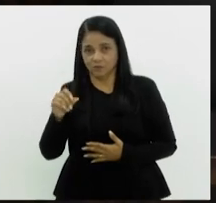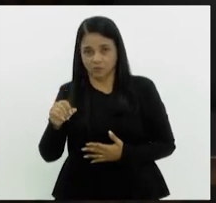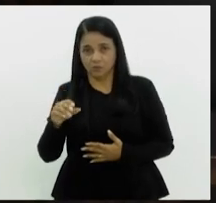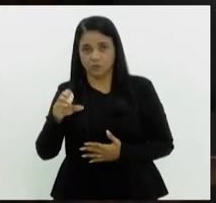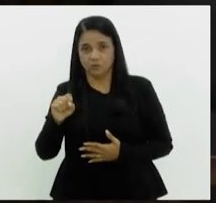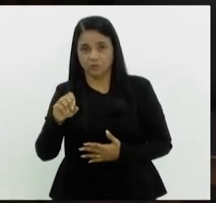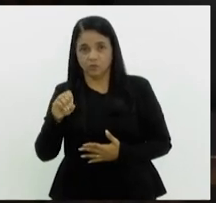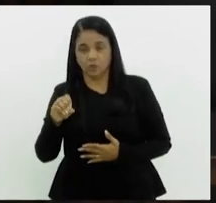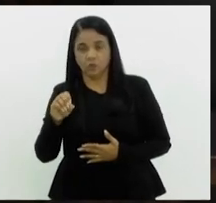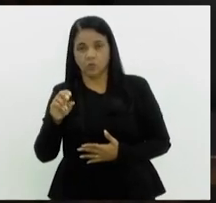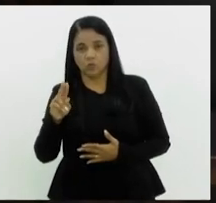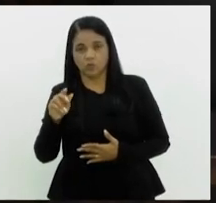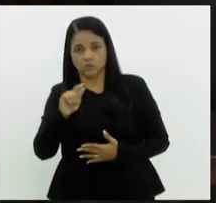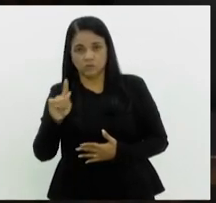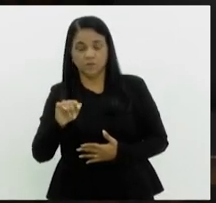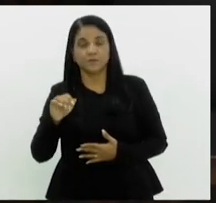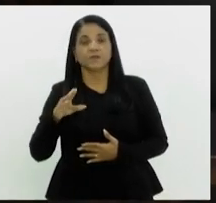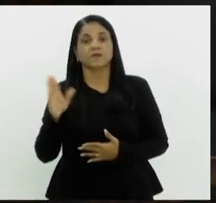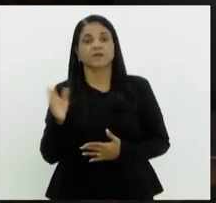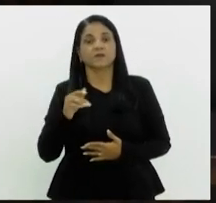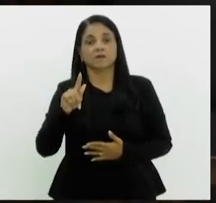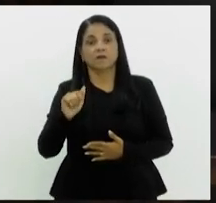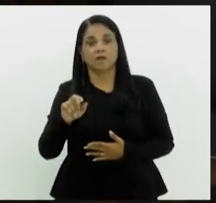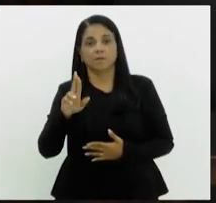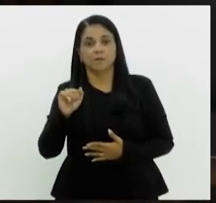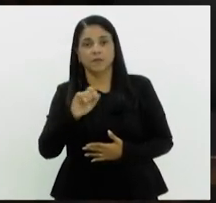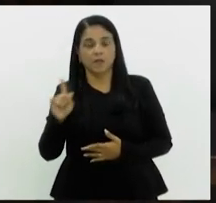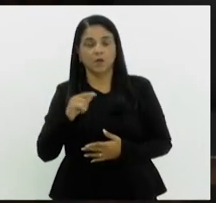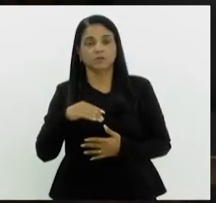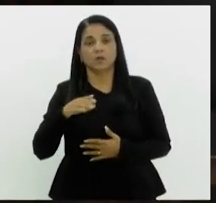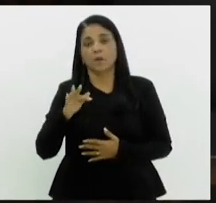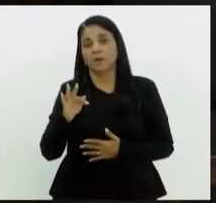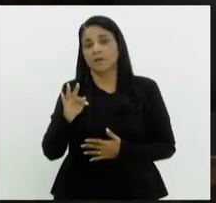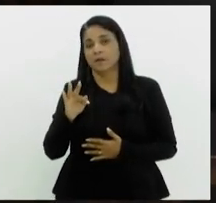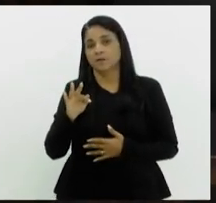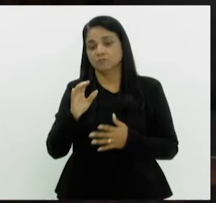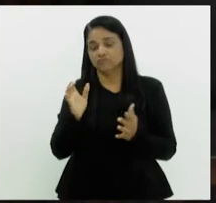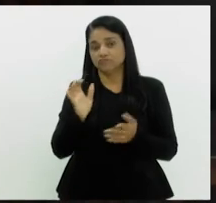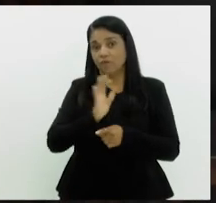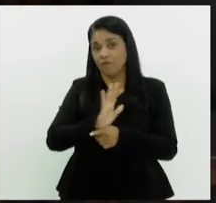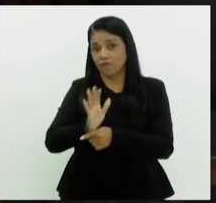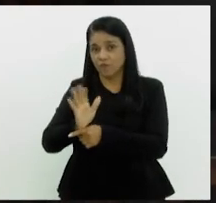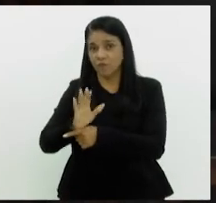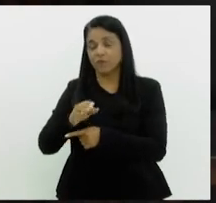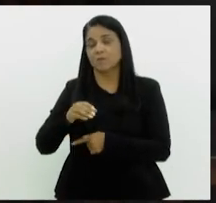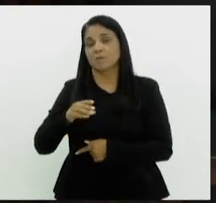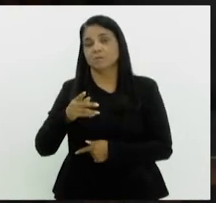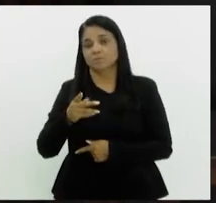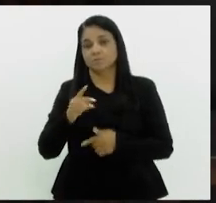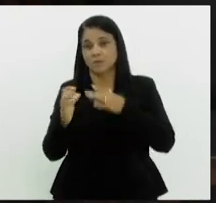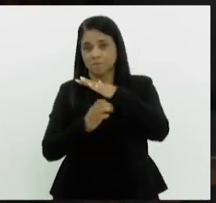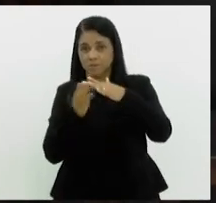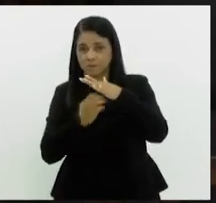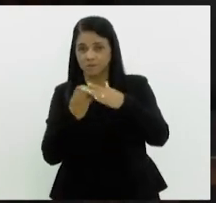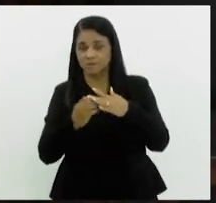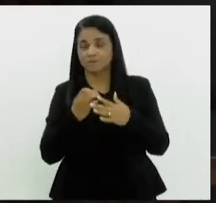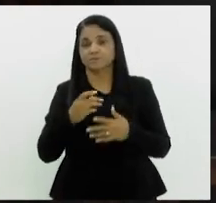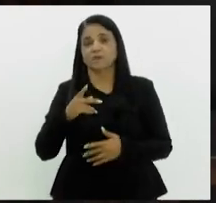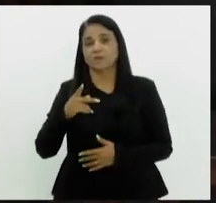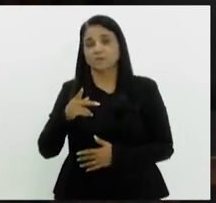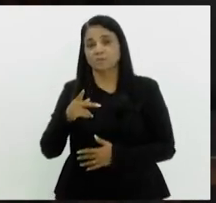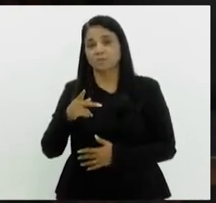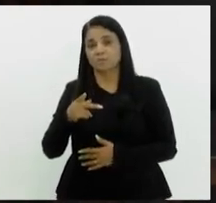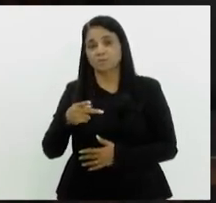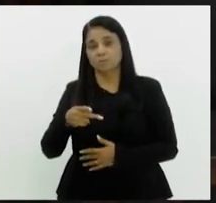Barbosa, da Kiprocop Filmes, na construção dessa medalha e a possibilidade da gente homenagear